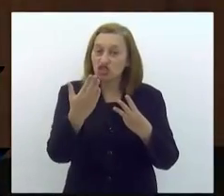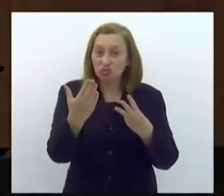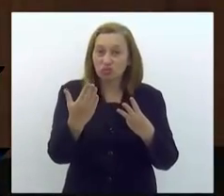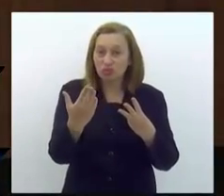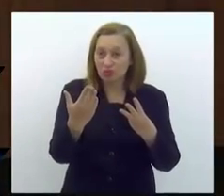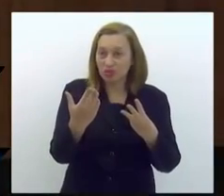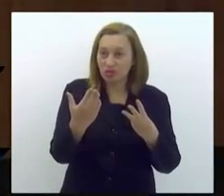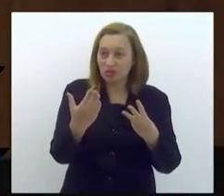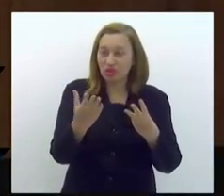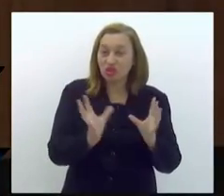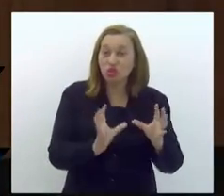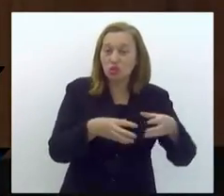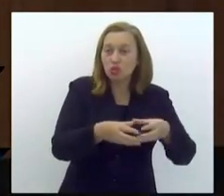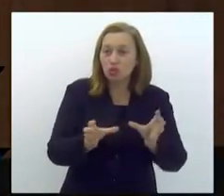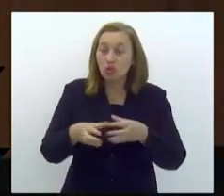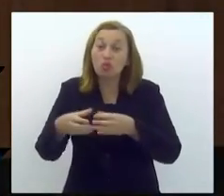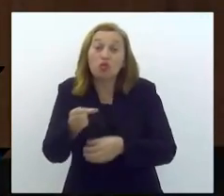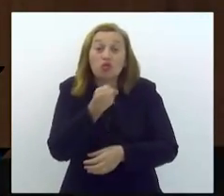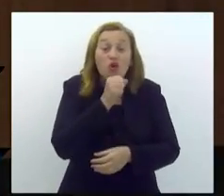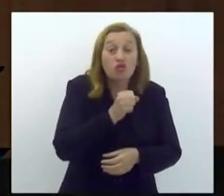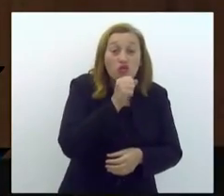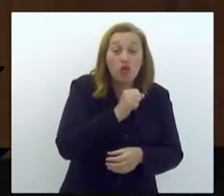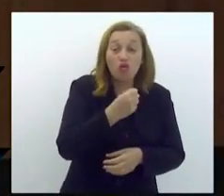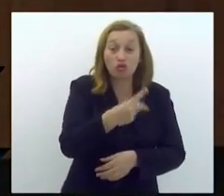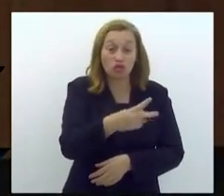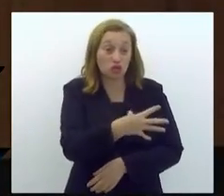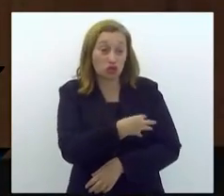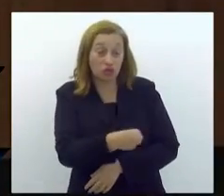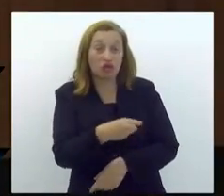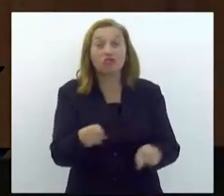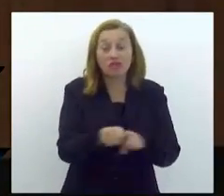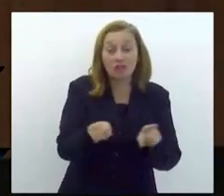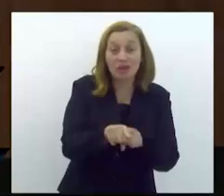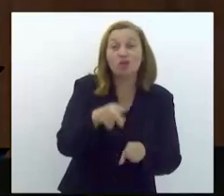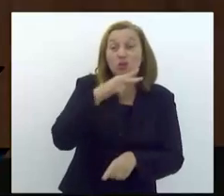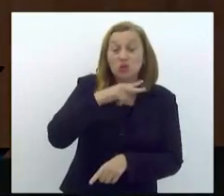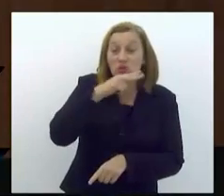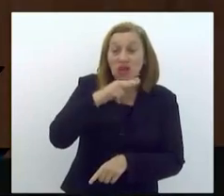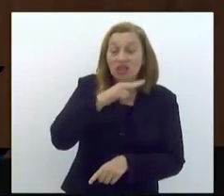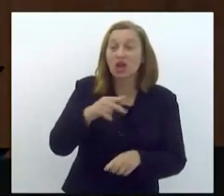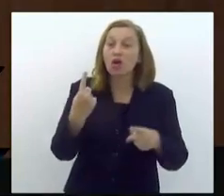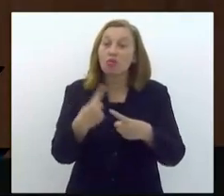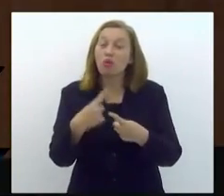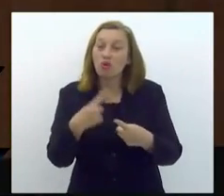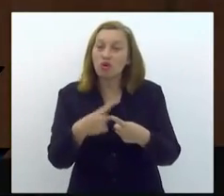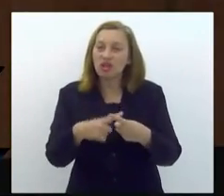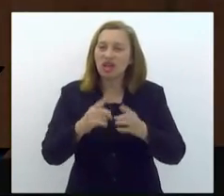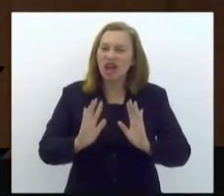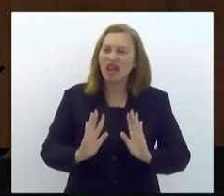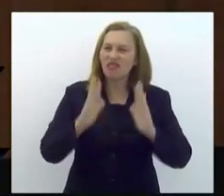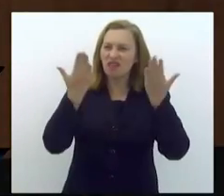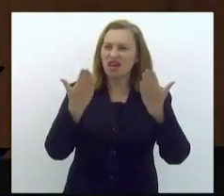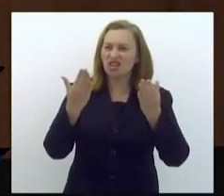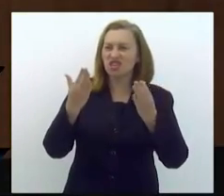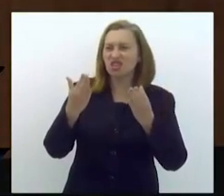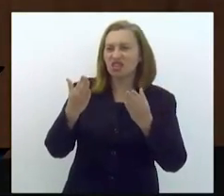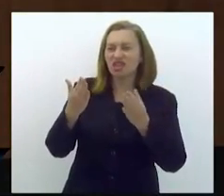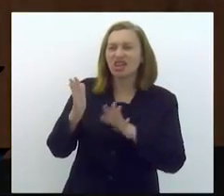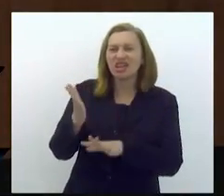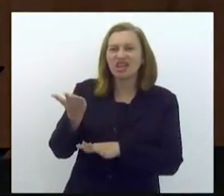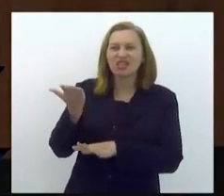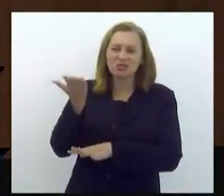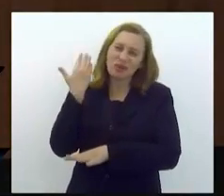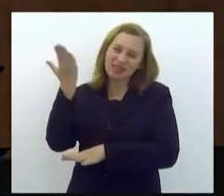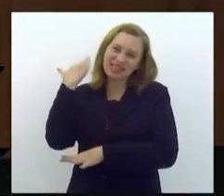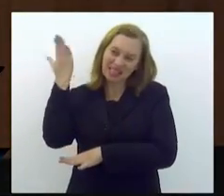avós frequentam ali com seus filhos e também com seus netos porque os bailes das antigas surgiu nos anos 90 e hoje são